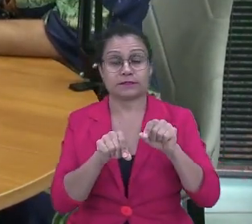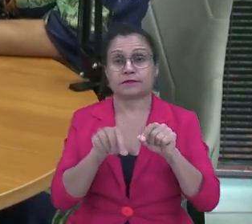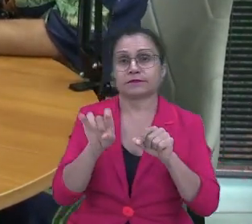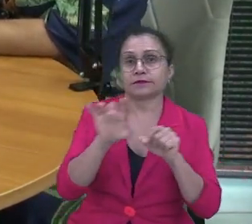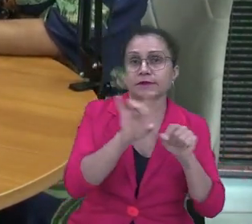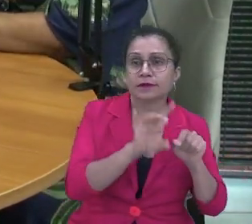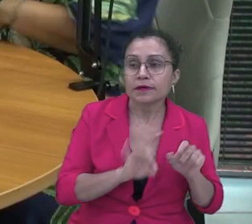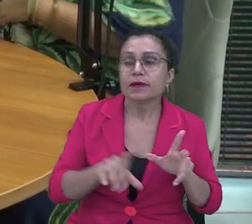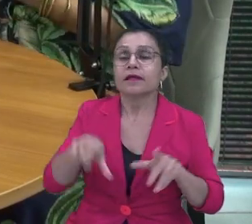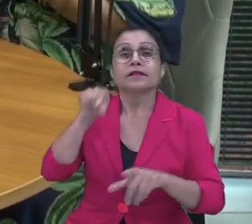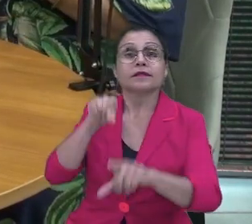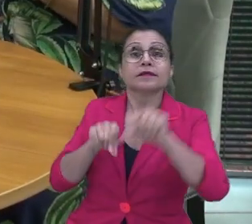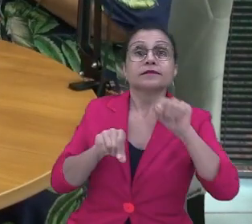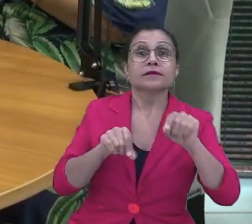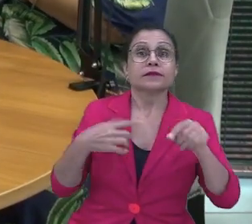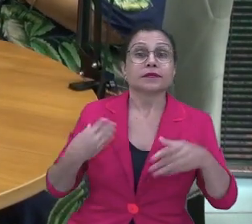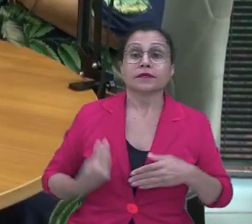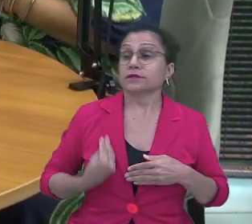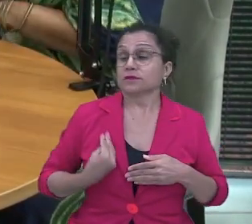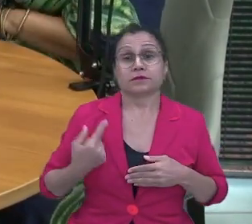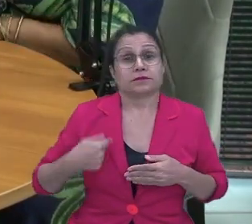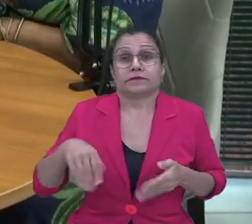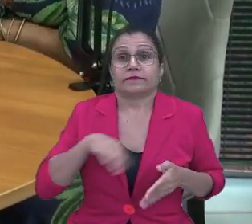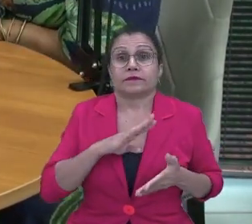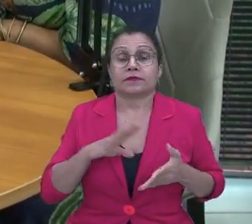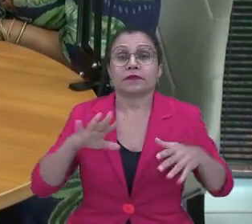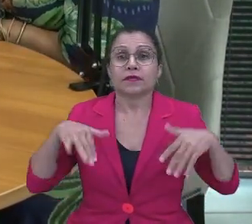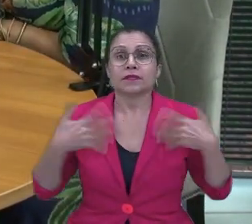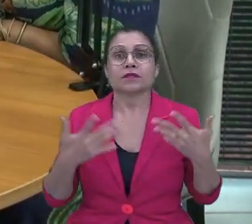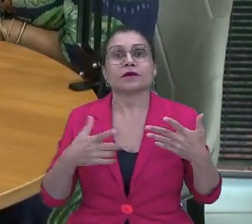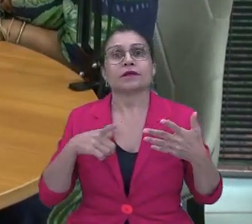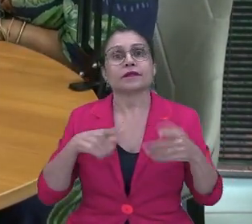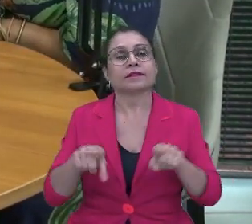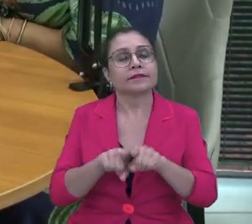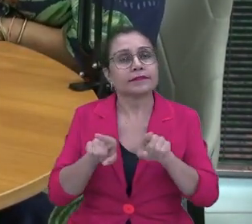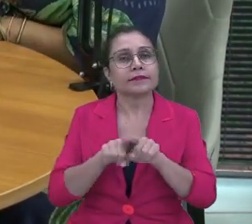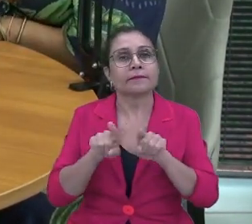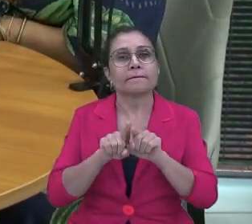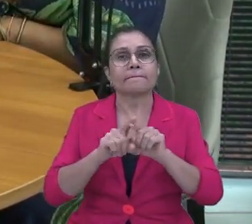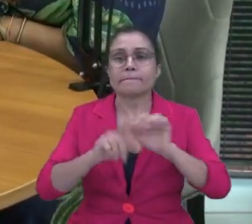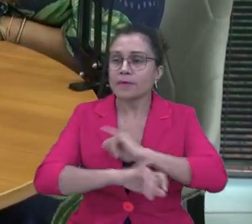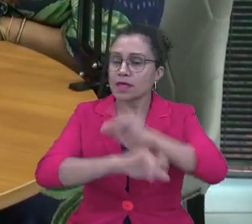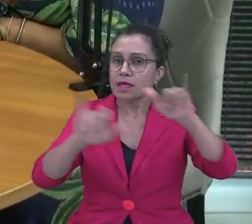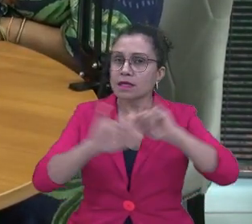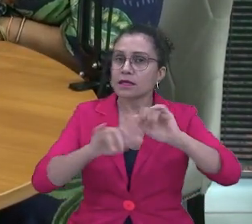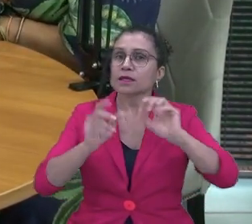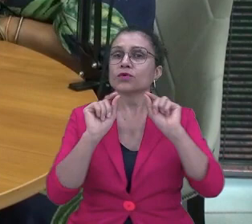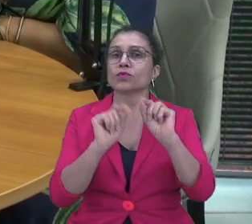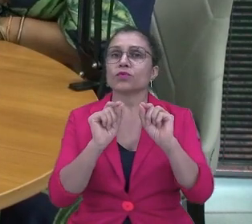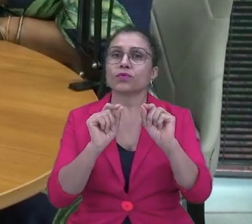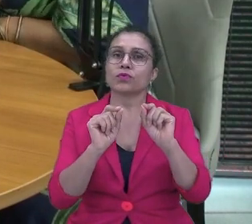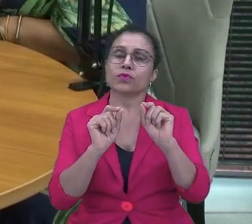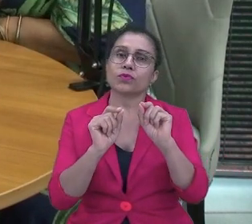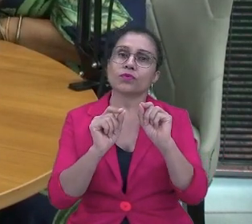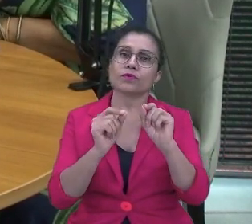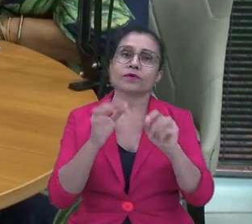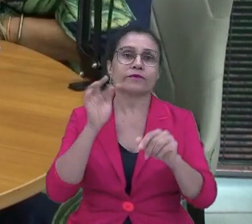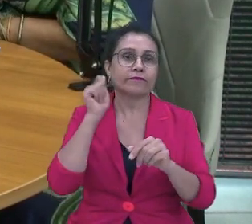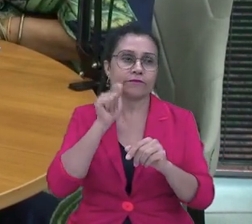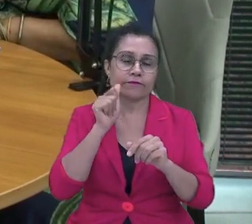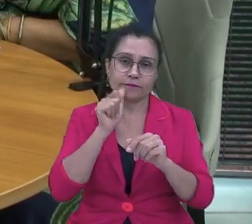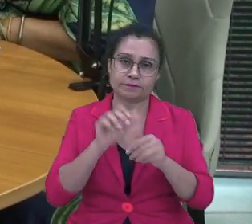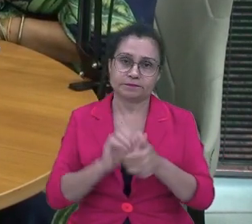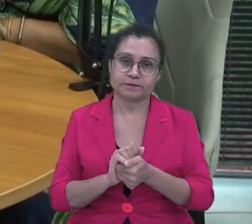sentado à mesa para tomar decisões das nossas vidas. Então, nós devemos também muito, agradecemos muito a imprensa feminina e feminista. Ainda nesse século